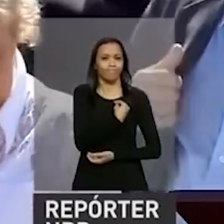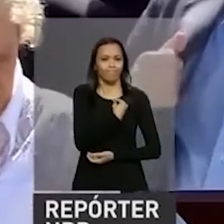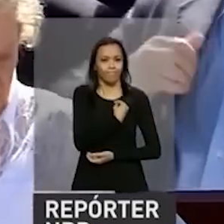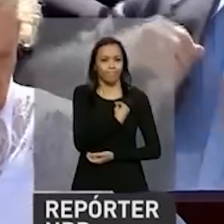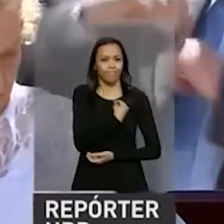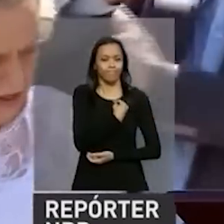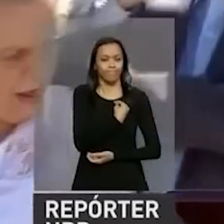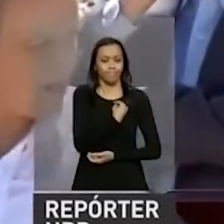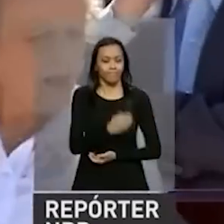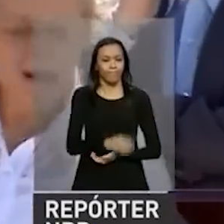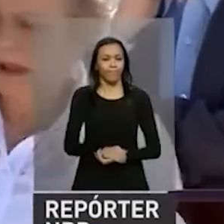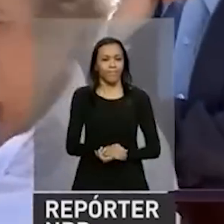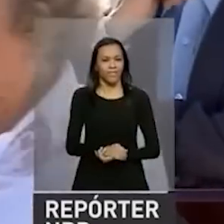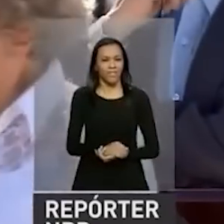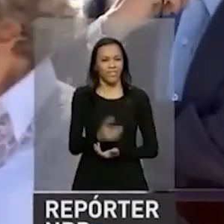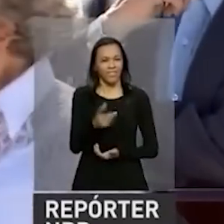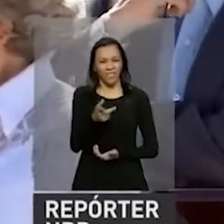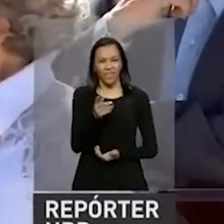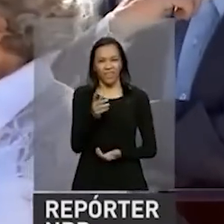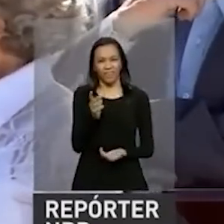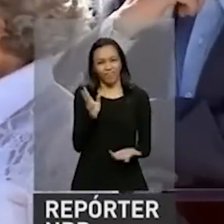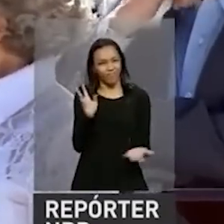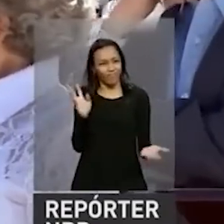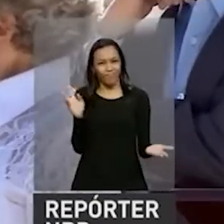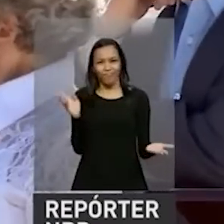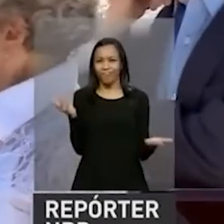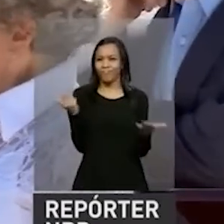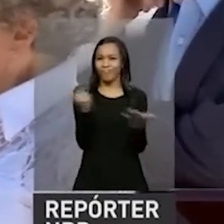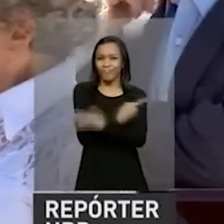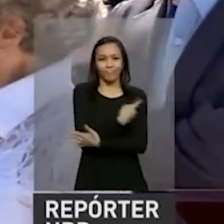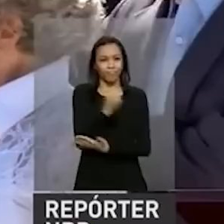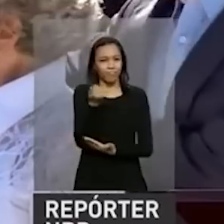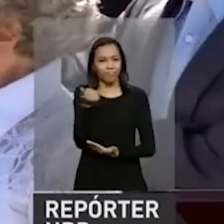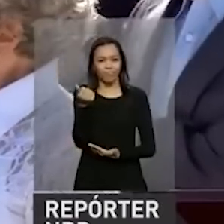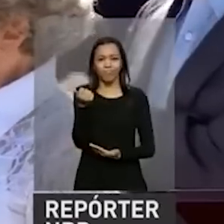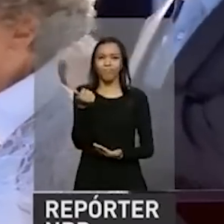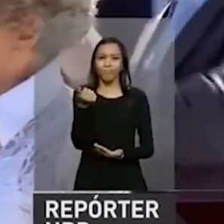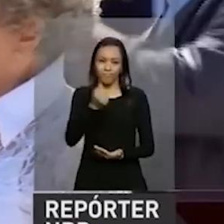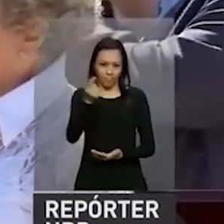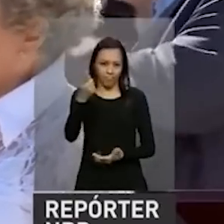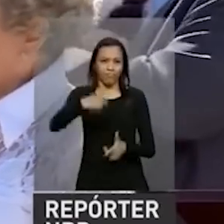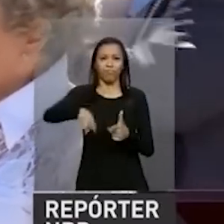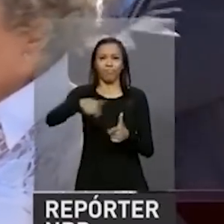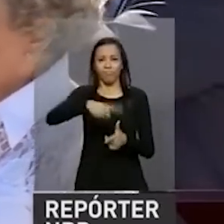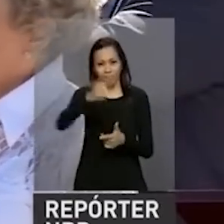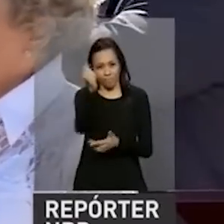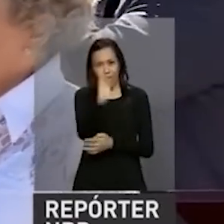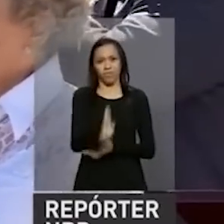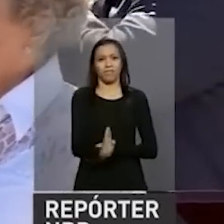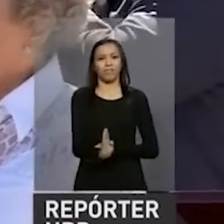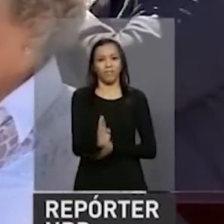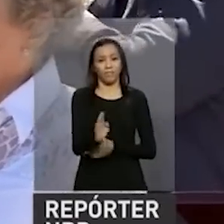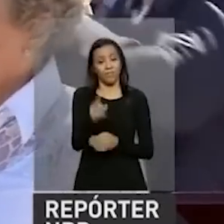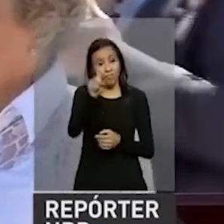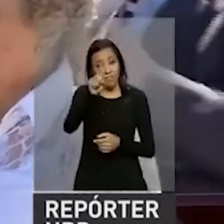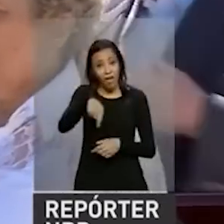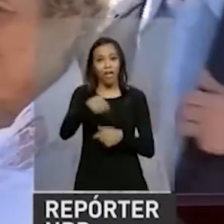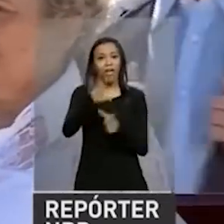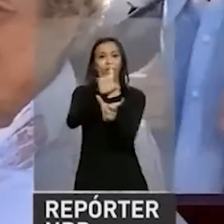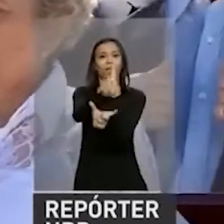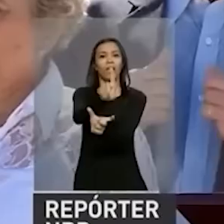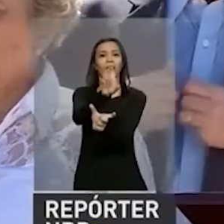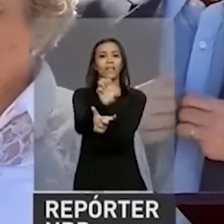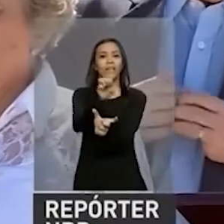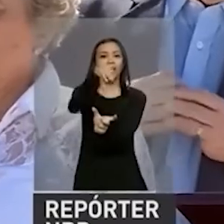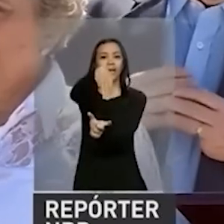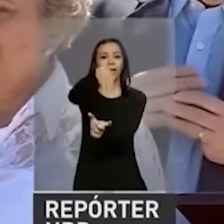fiscal responsabilidade Econômica uma pasta técnica também aqui no exterior e aí vai chegar